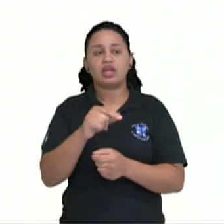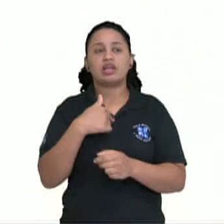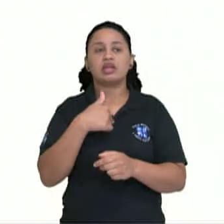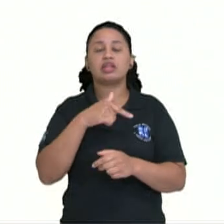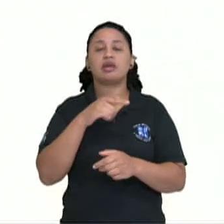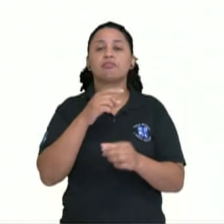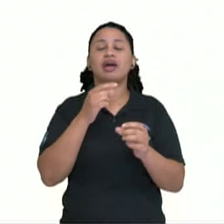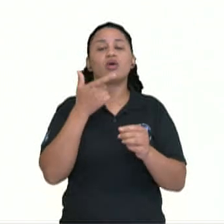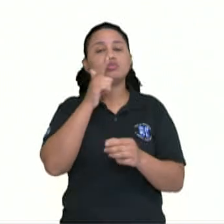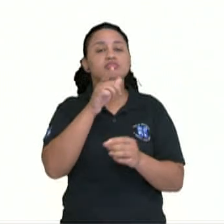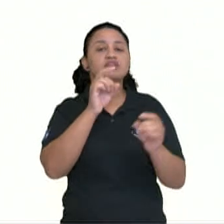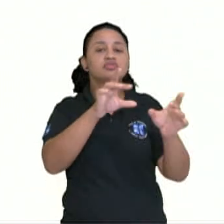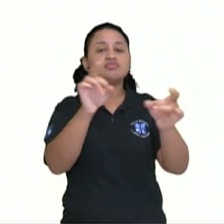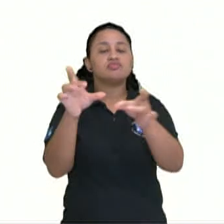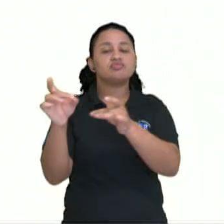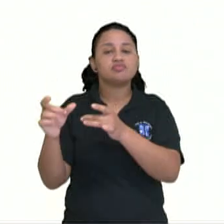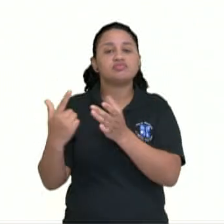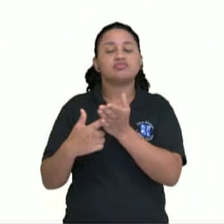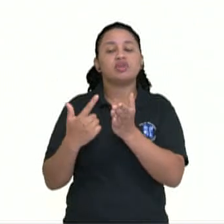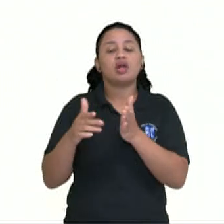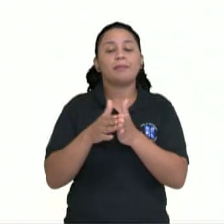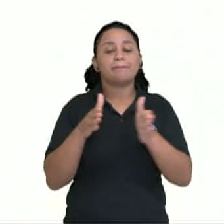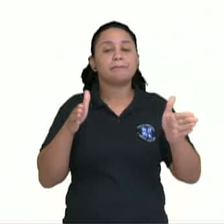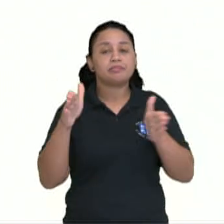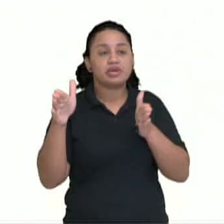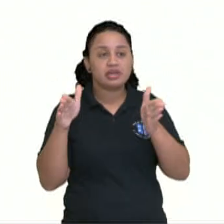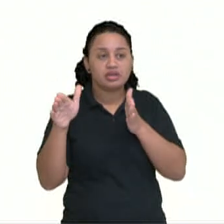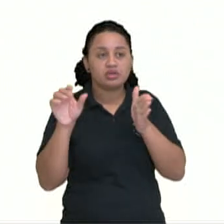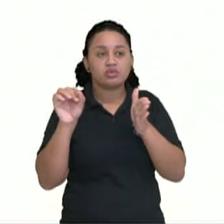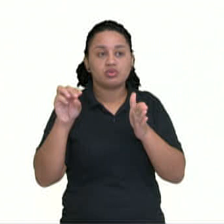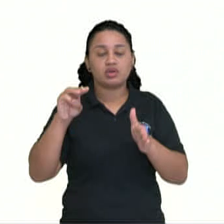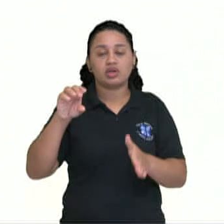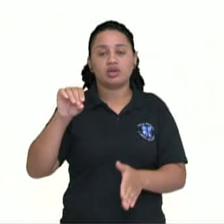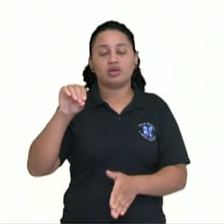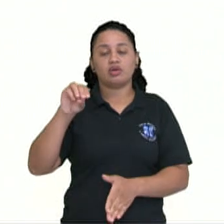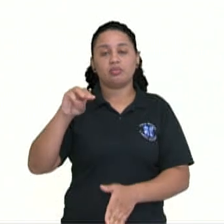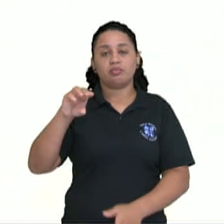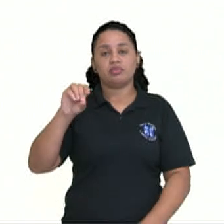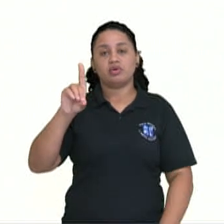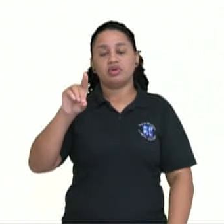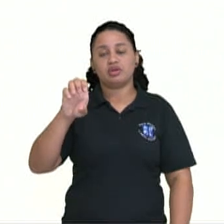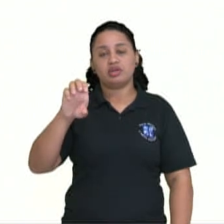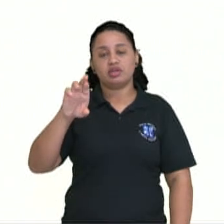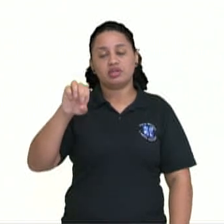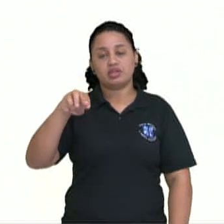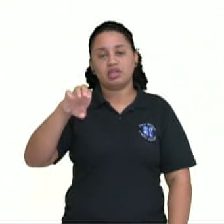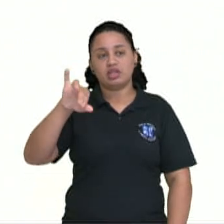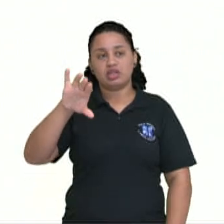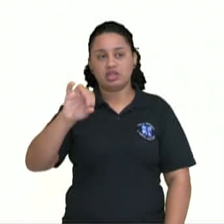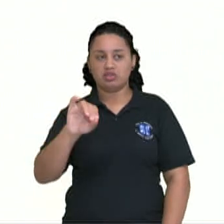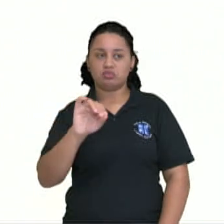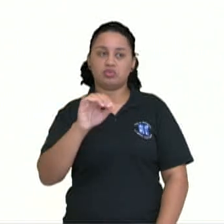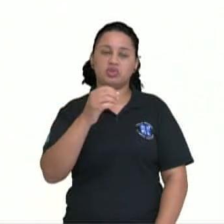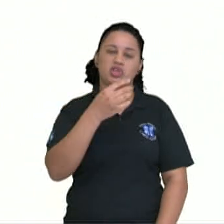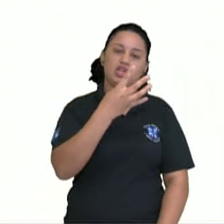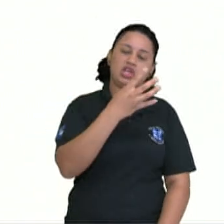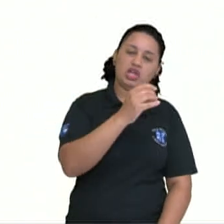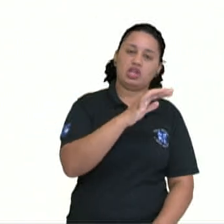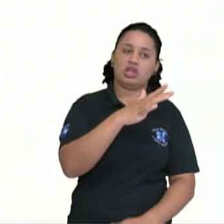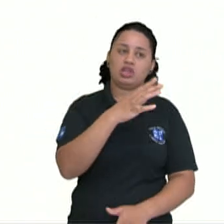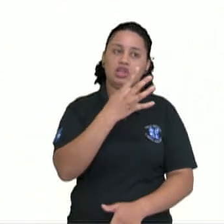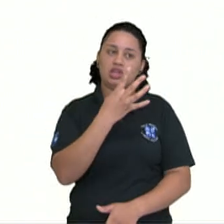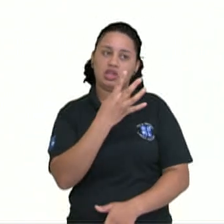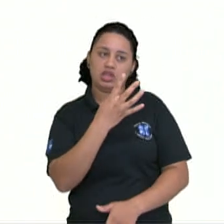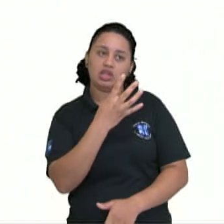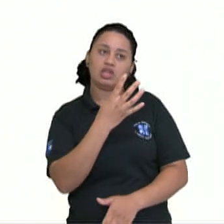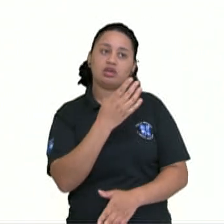literatura brasileira do modernismo de 30, com 49 obras marcadas pelo regionalismo e